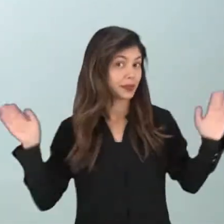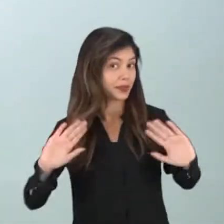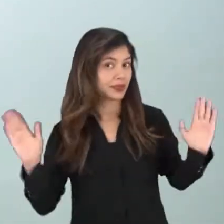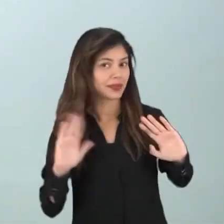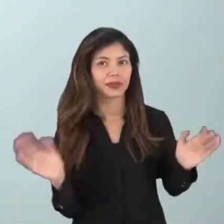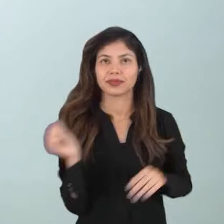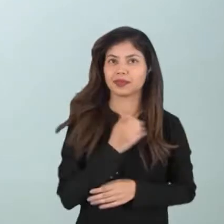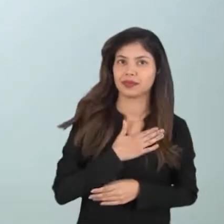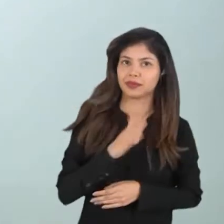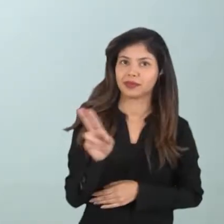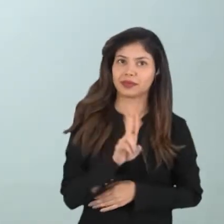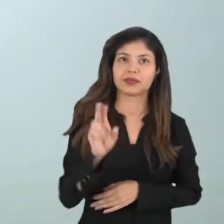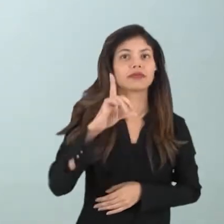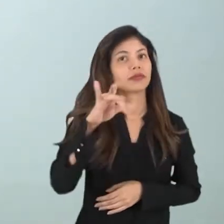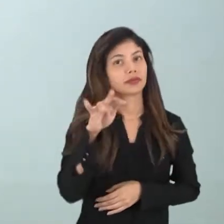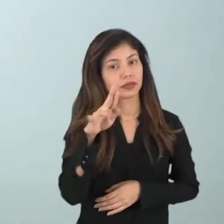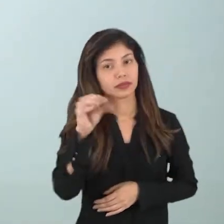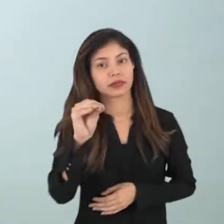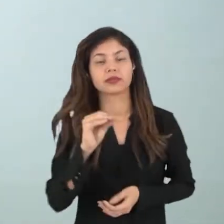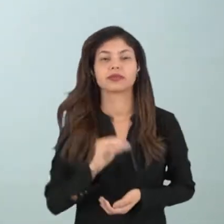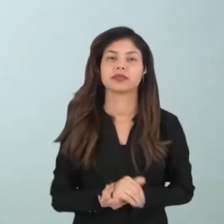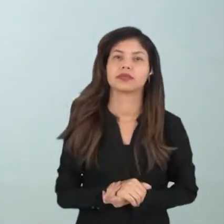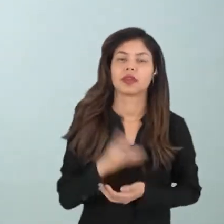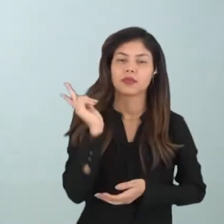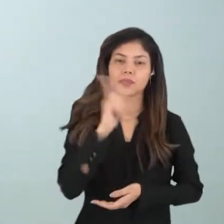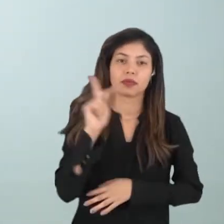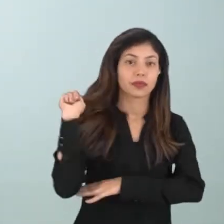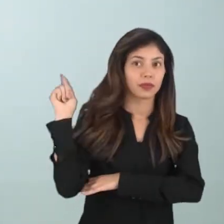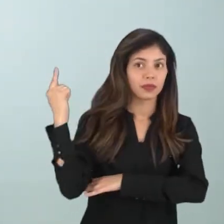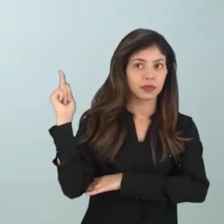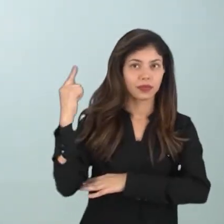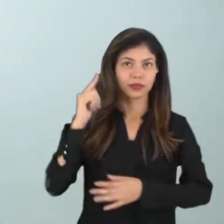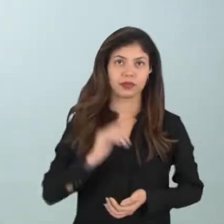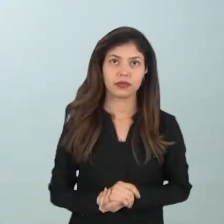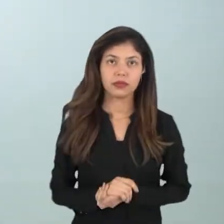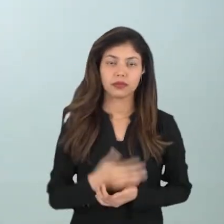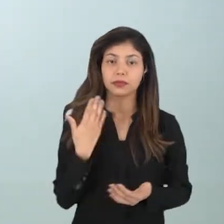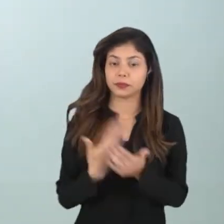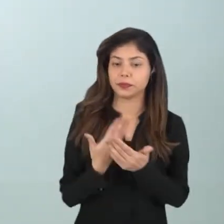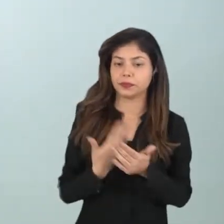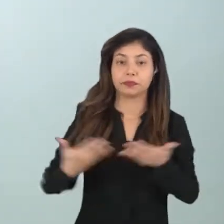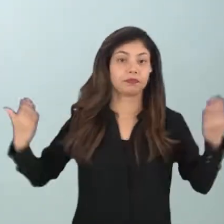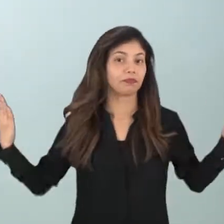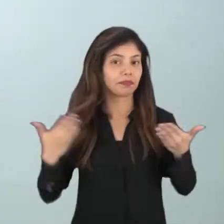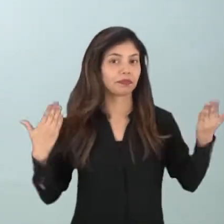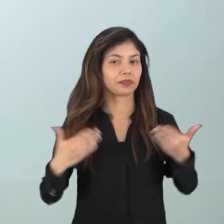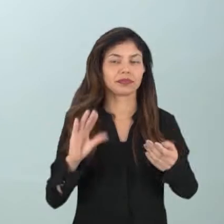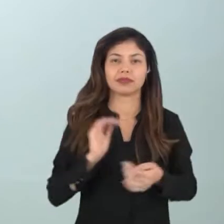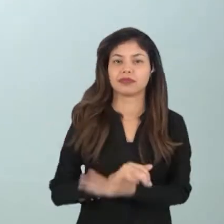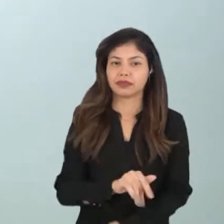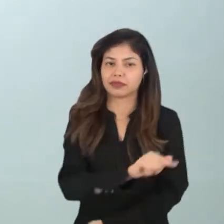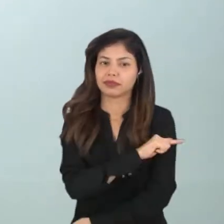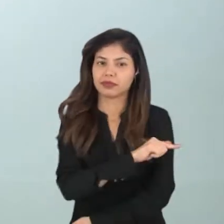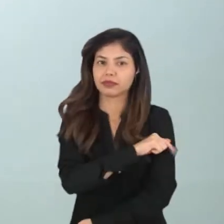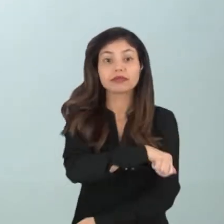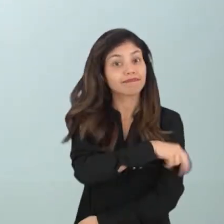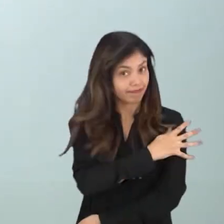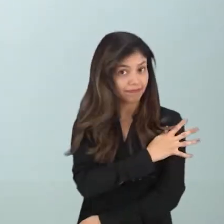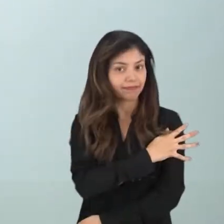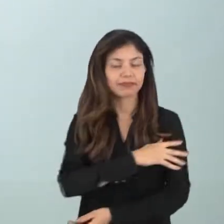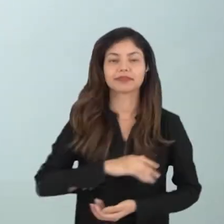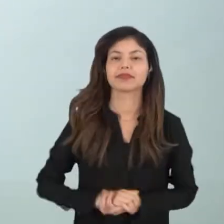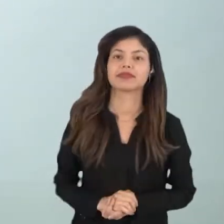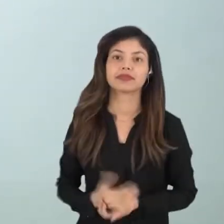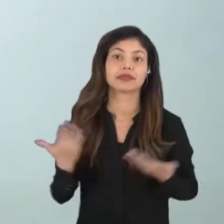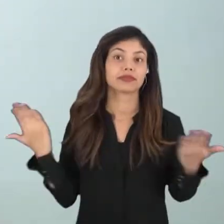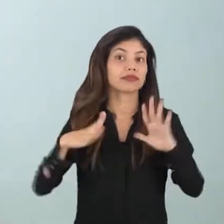Olá, meu nome é Cleilton Amaral, professor de Geografia. Nosso estudo de hoje é aplicado para o 7º ano do ensino fundamental